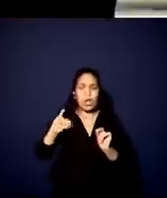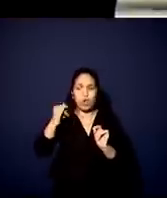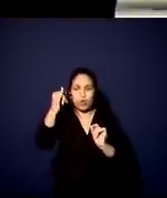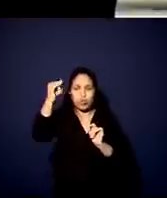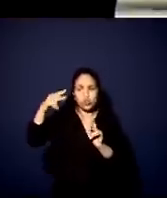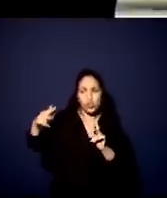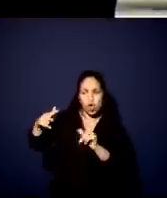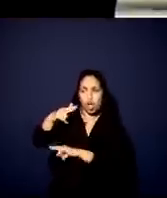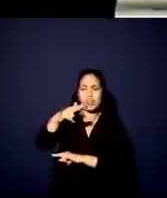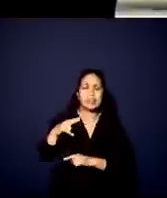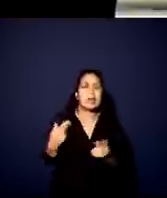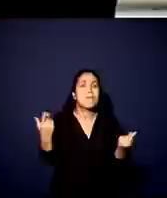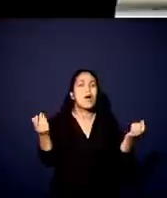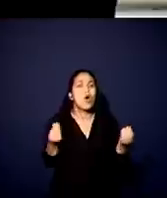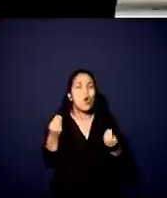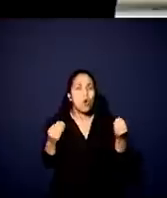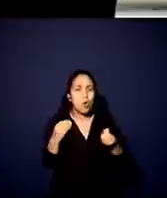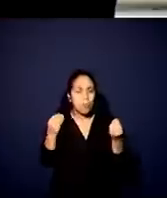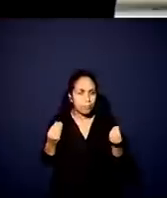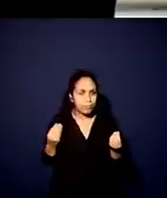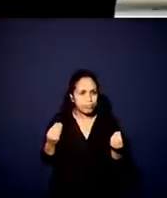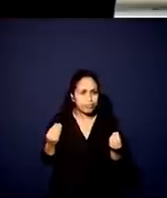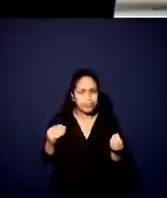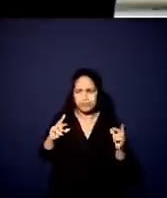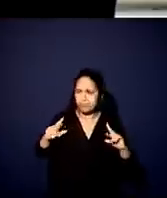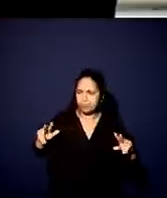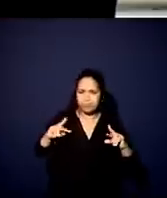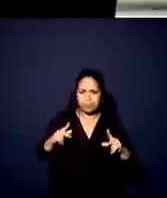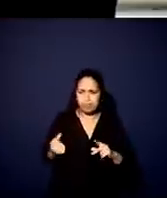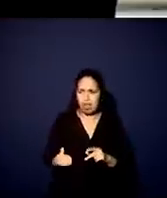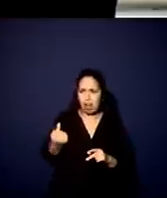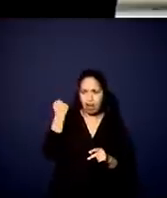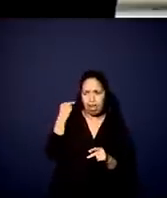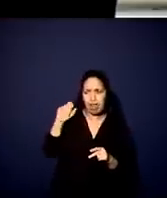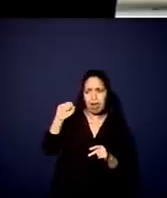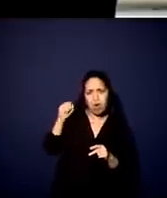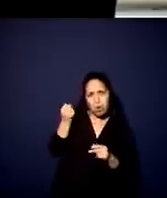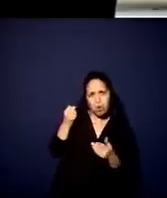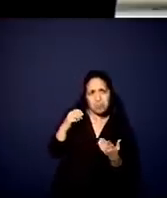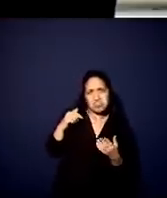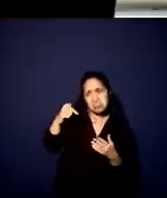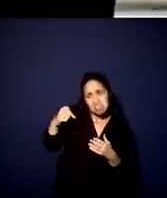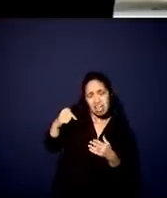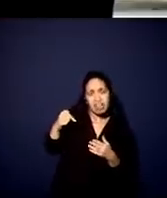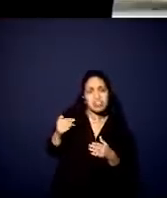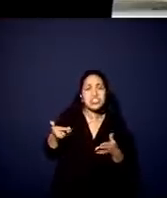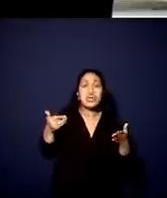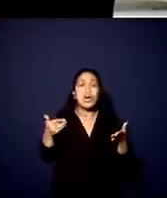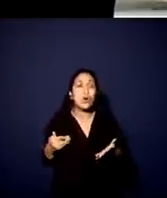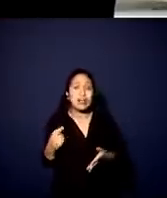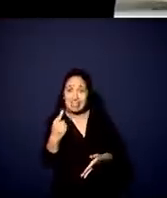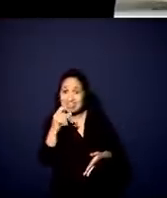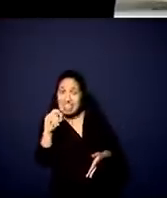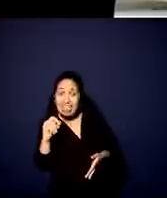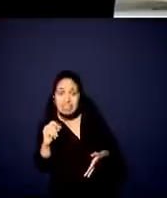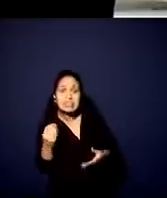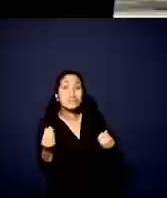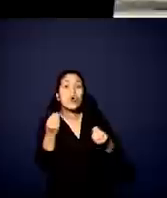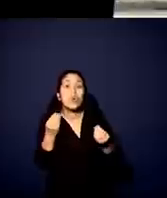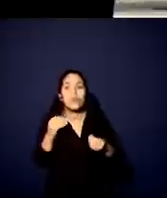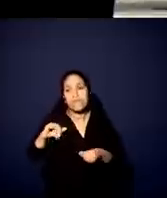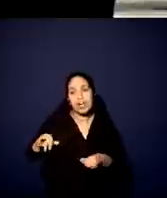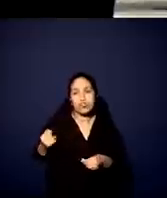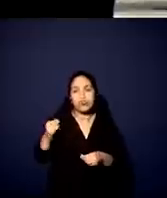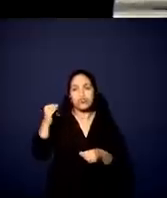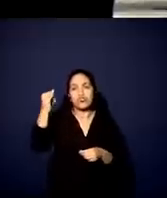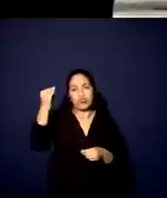ele vai cortar porque há muita divergência lá atrás o juro era oito poucos sete e pouco agora será que vai ser 10 como é que você tá vendo